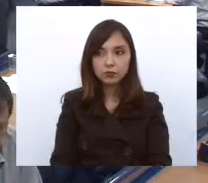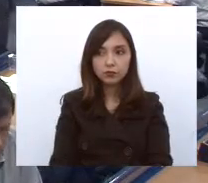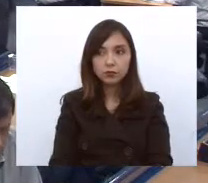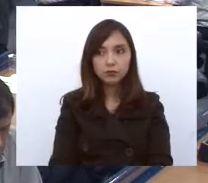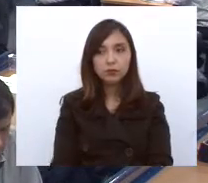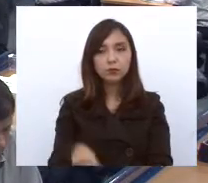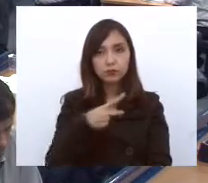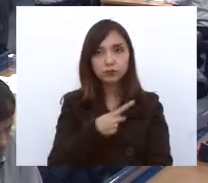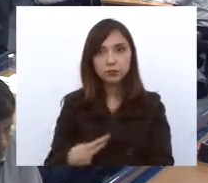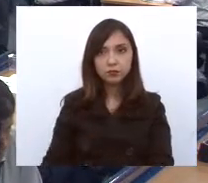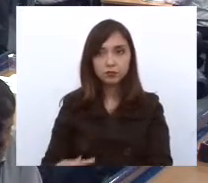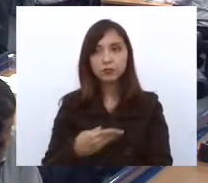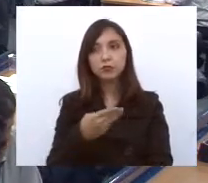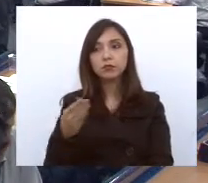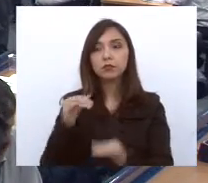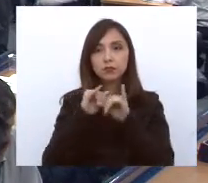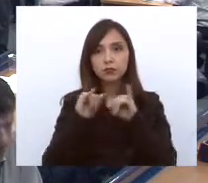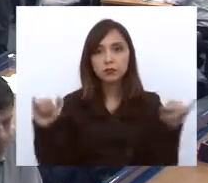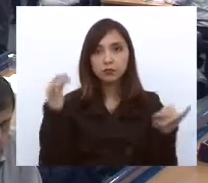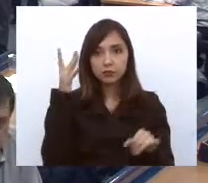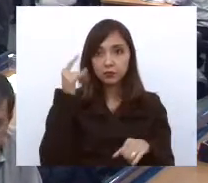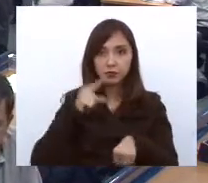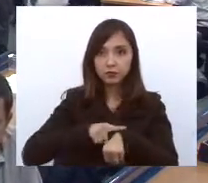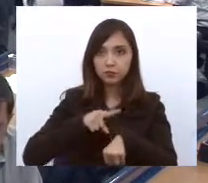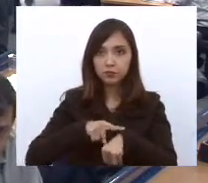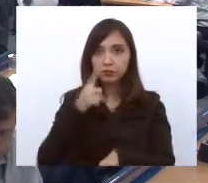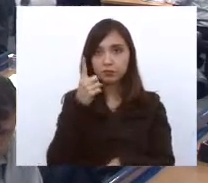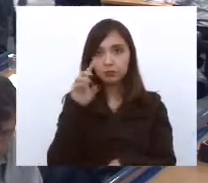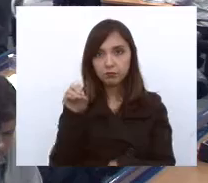Senhor presidente, fazer um comunicado. Amanhã às 10 horas,